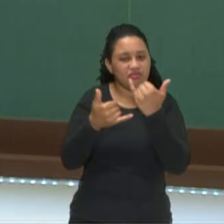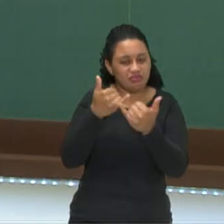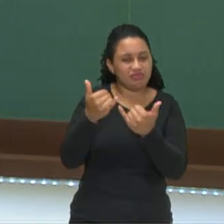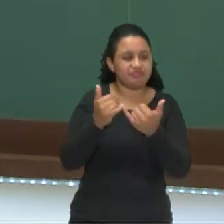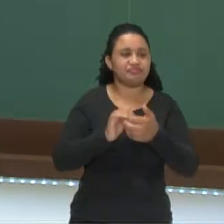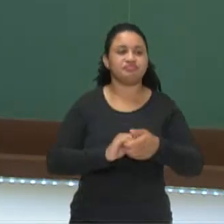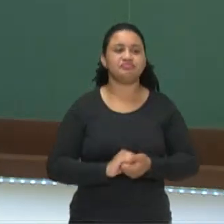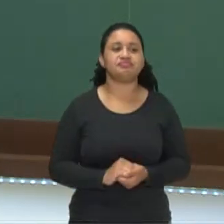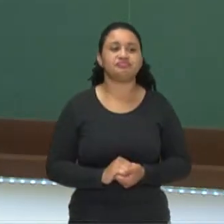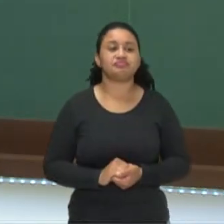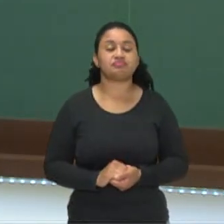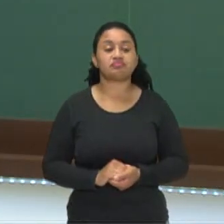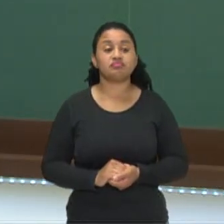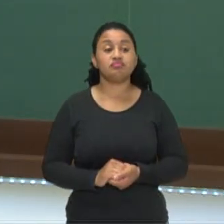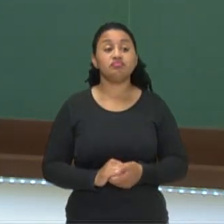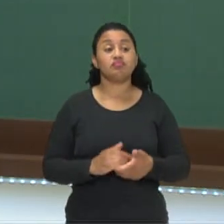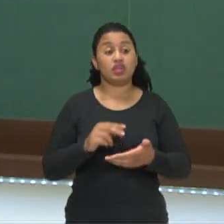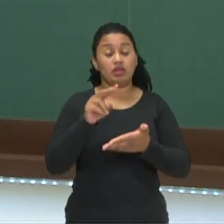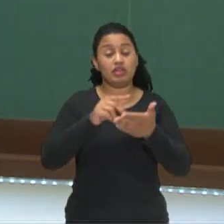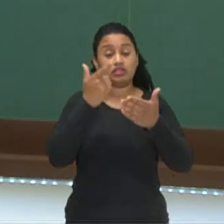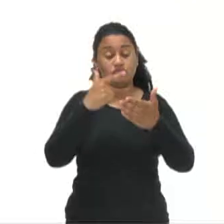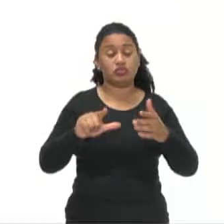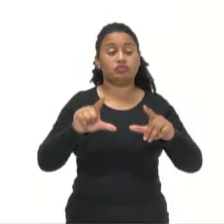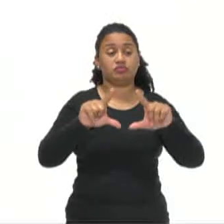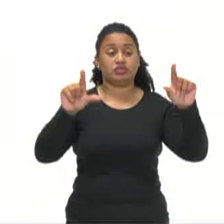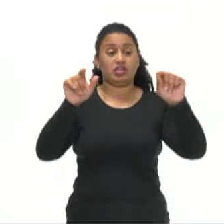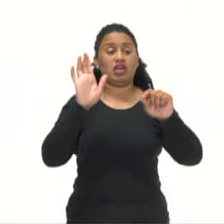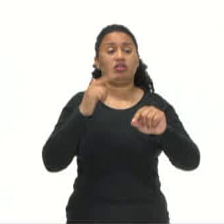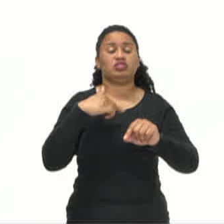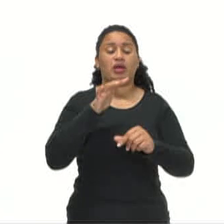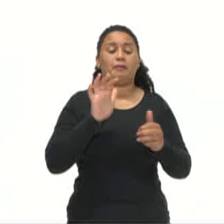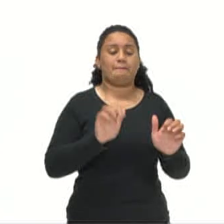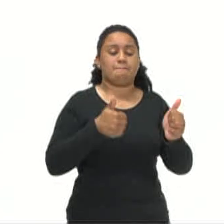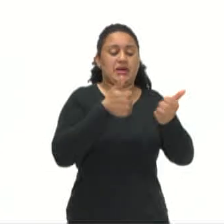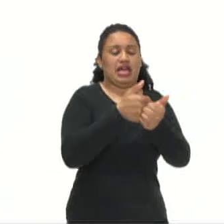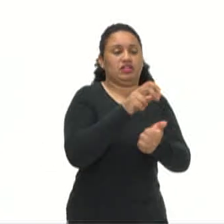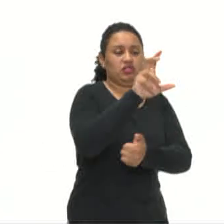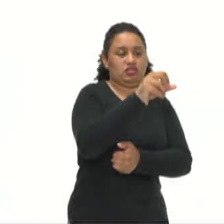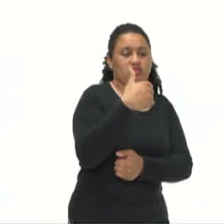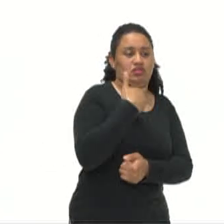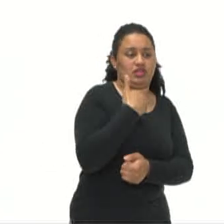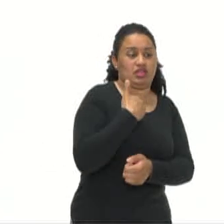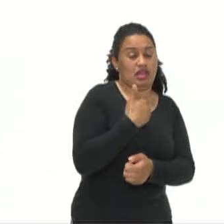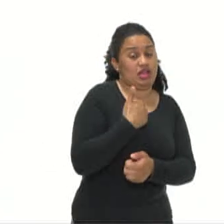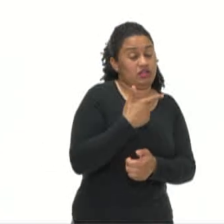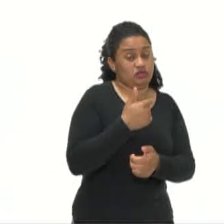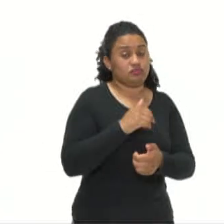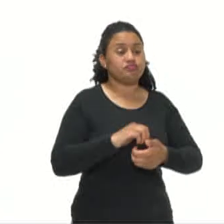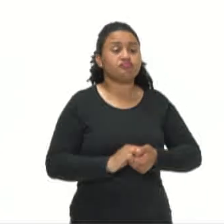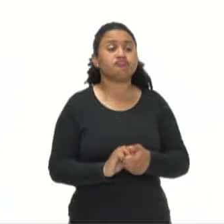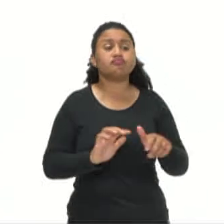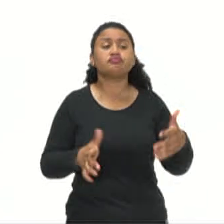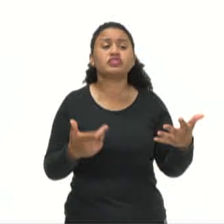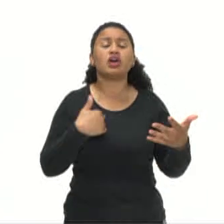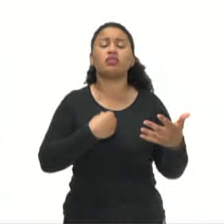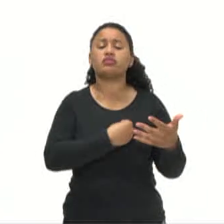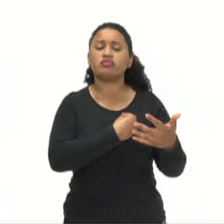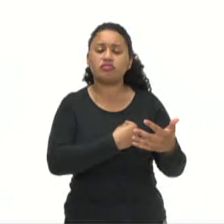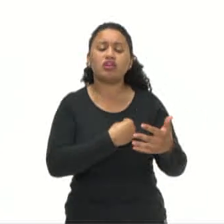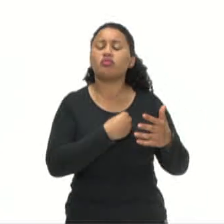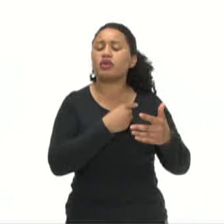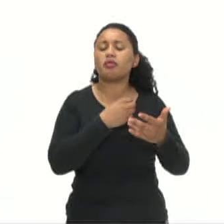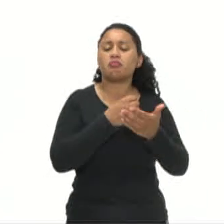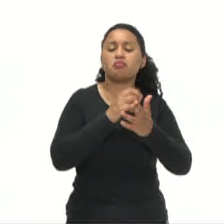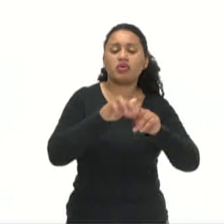zombar. Releia o trecho. Já estou mais perto dos 50 que dos 40. Vivo de meu